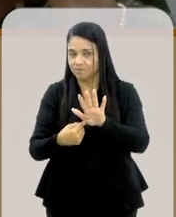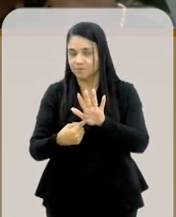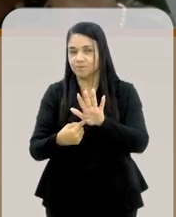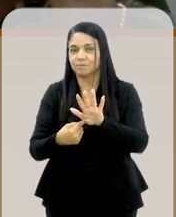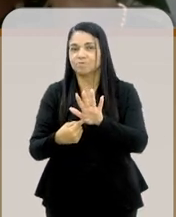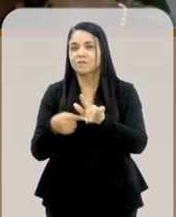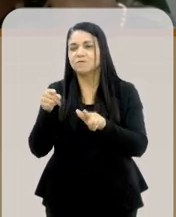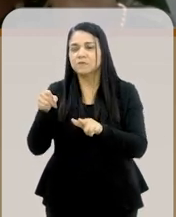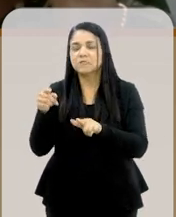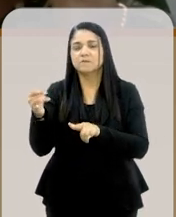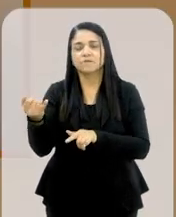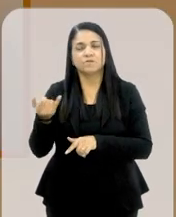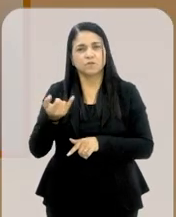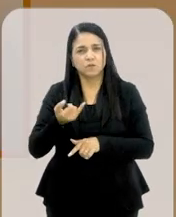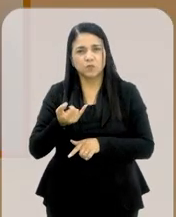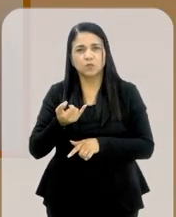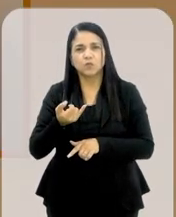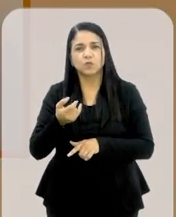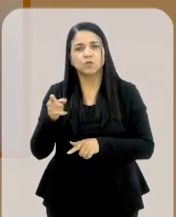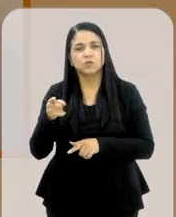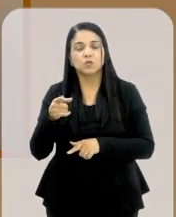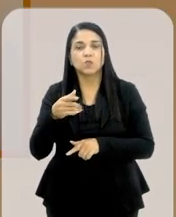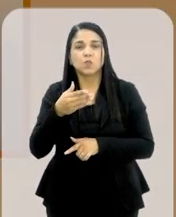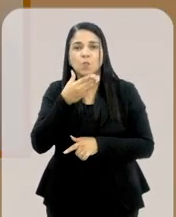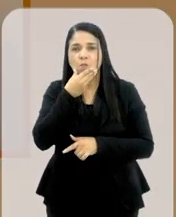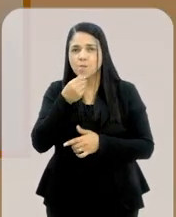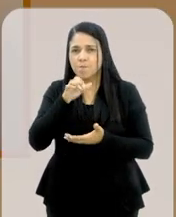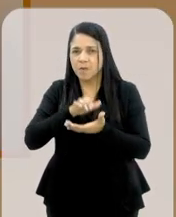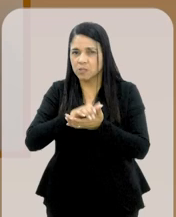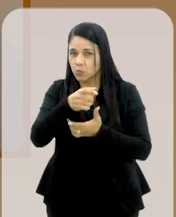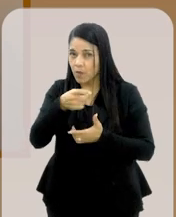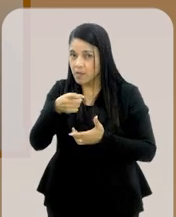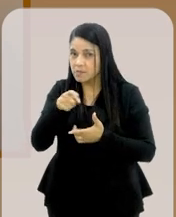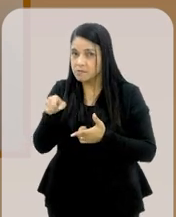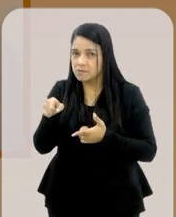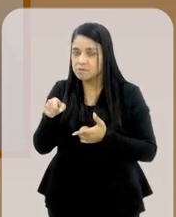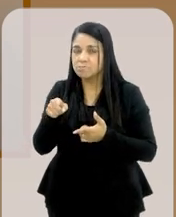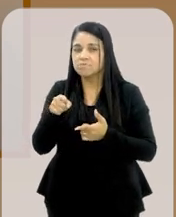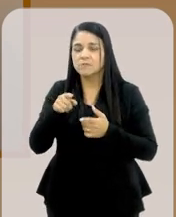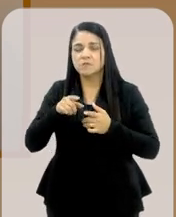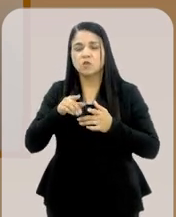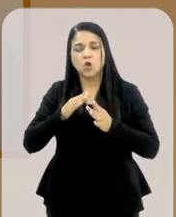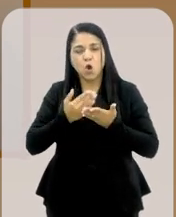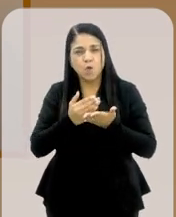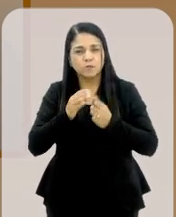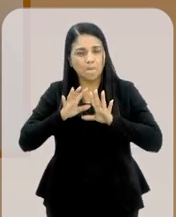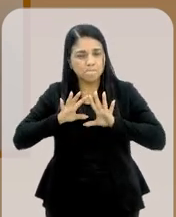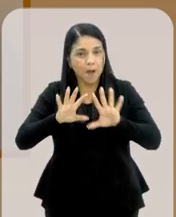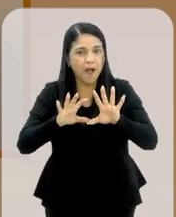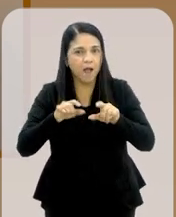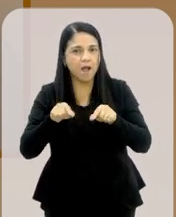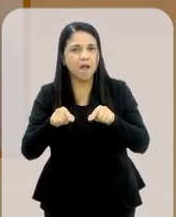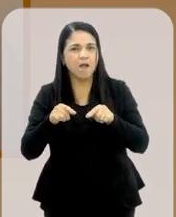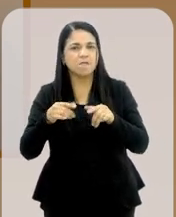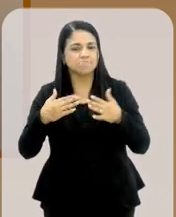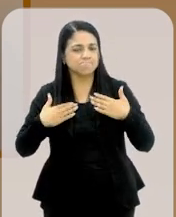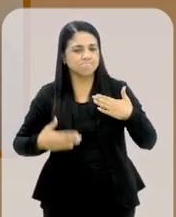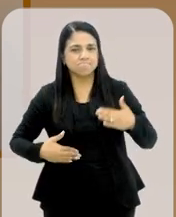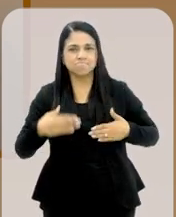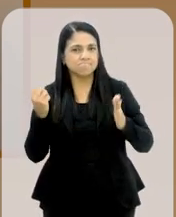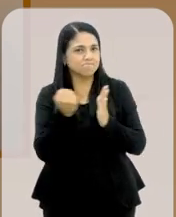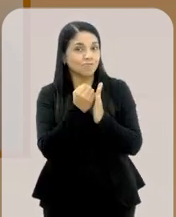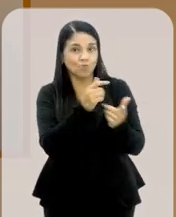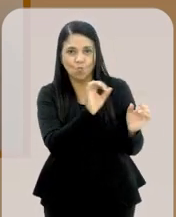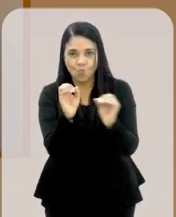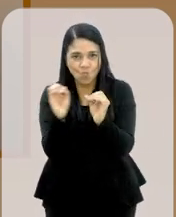isso. Você mencionou que no início o seu agressor começou com empurrões que não deixavam